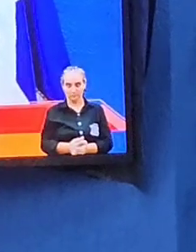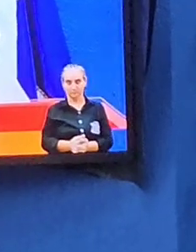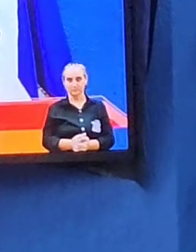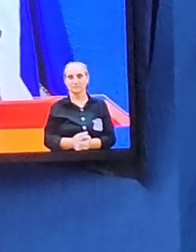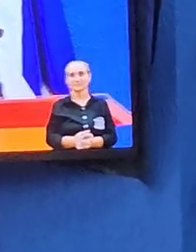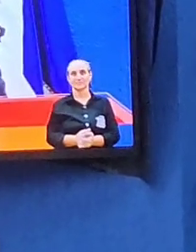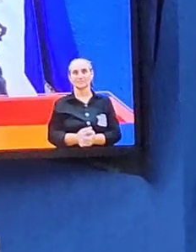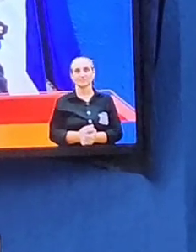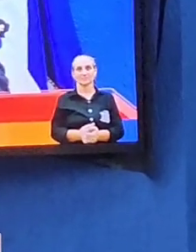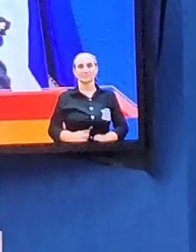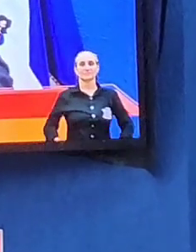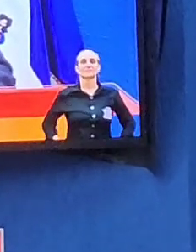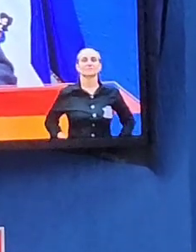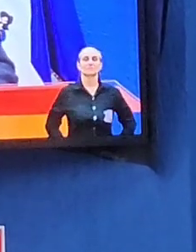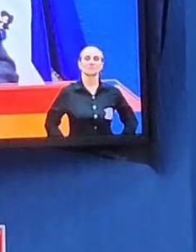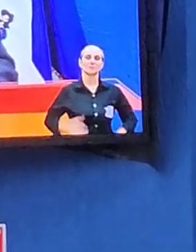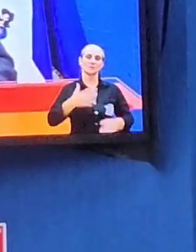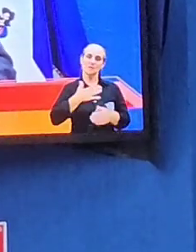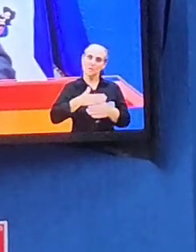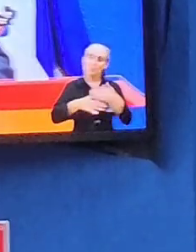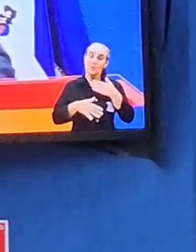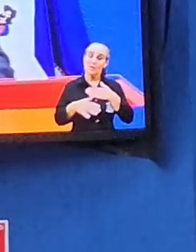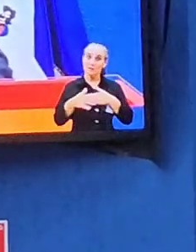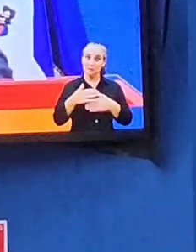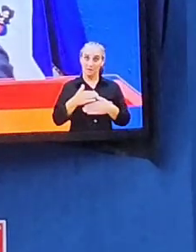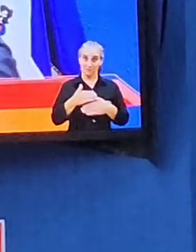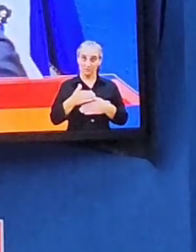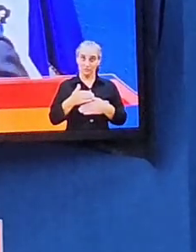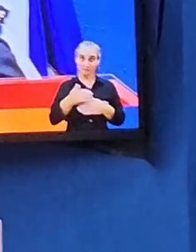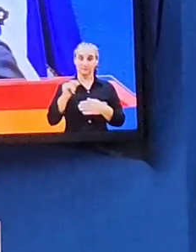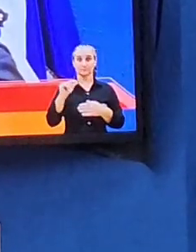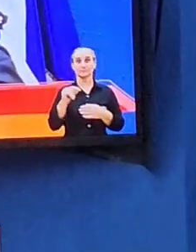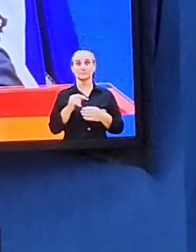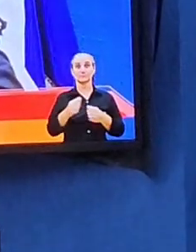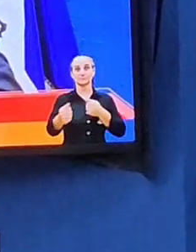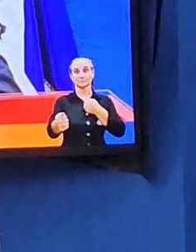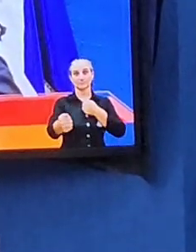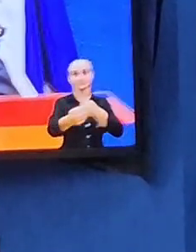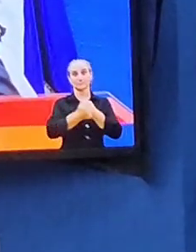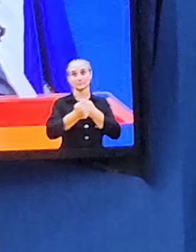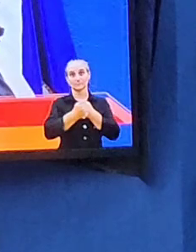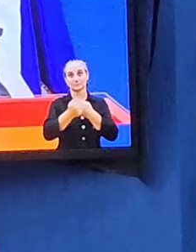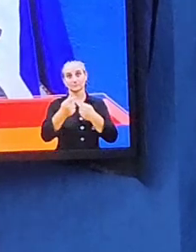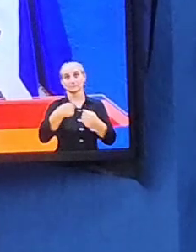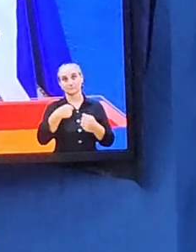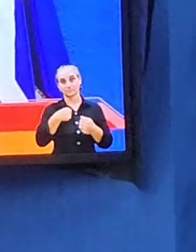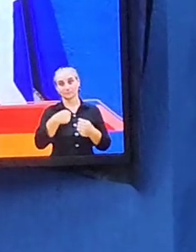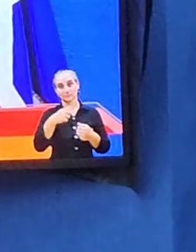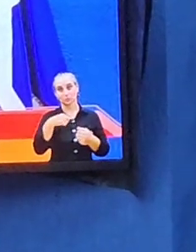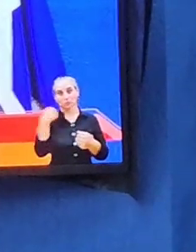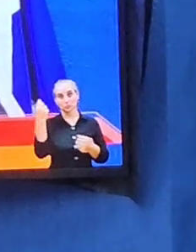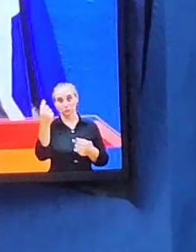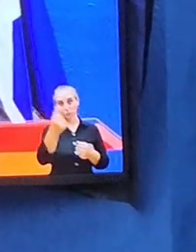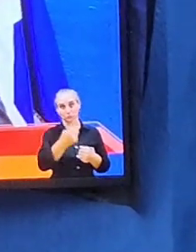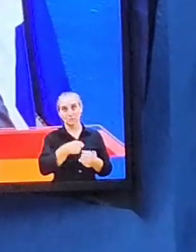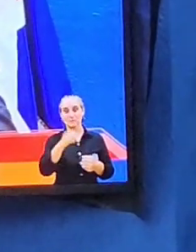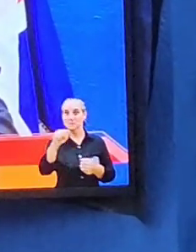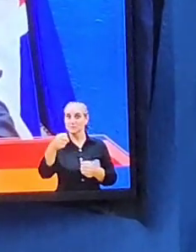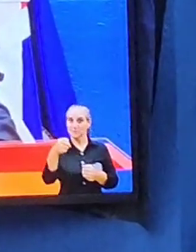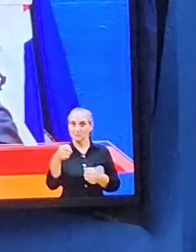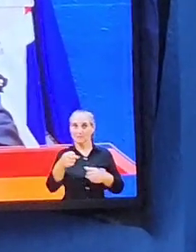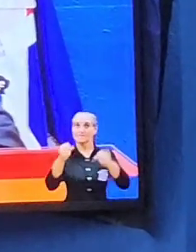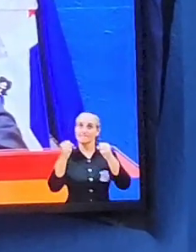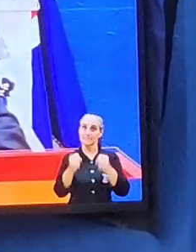muita tranquilidade, se sintam próximos a mim. Que todos realmente